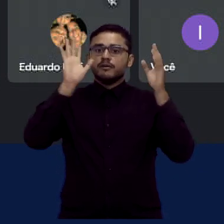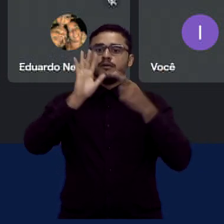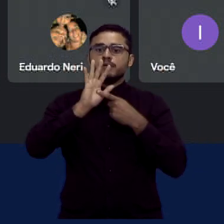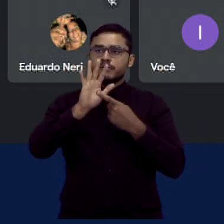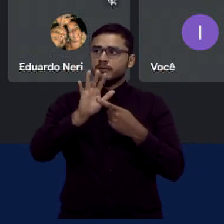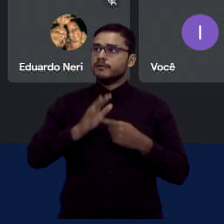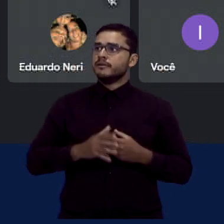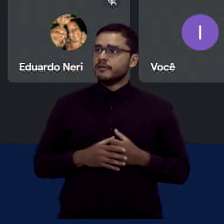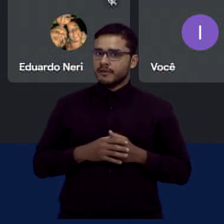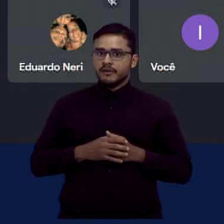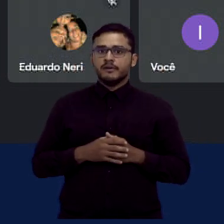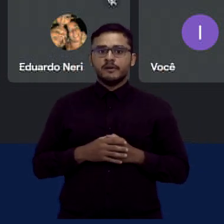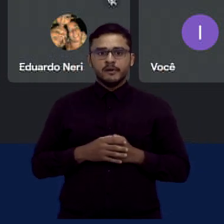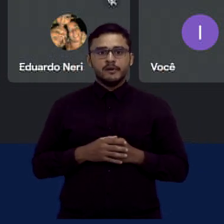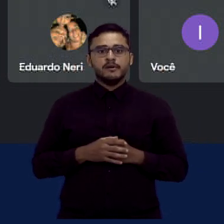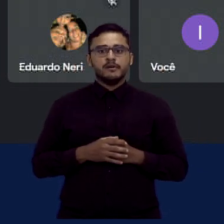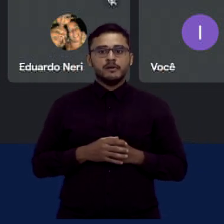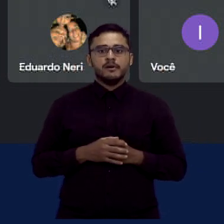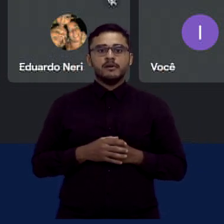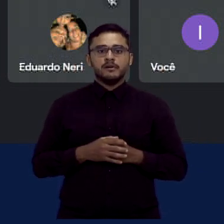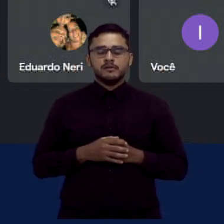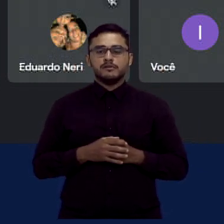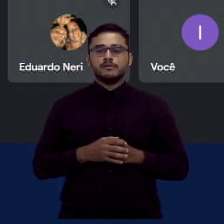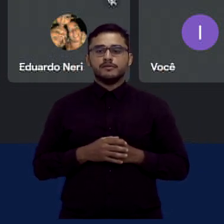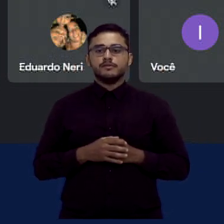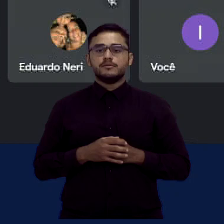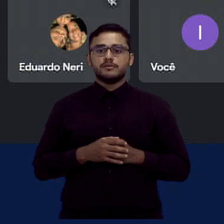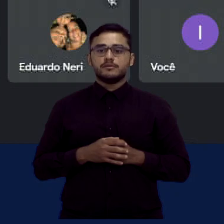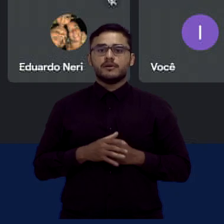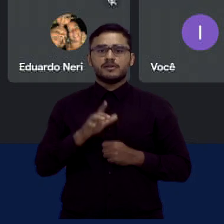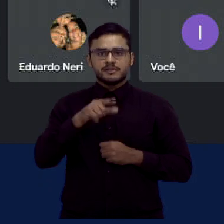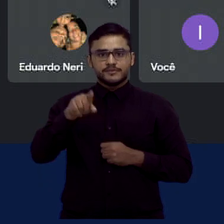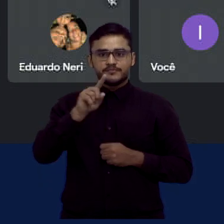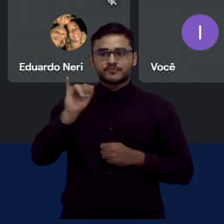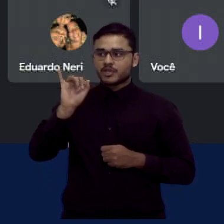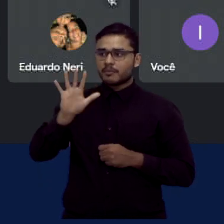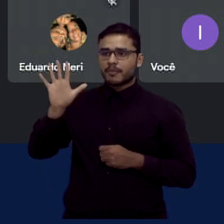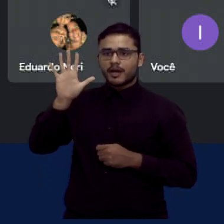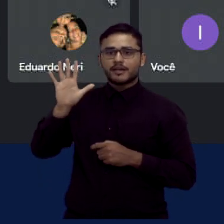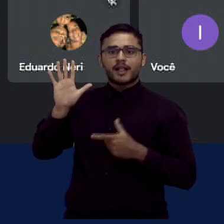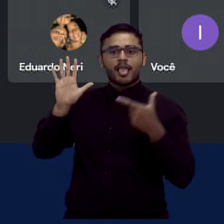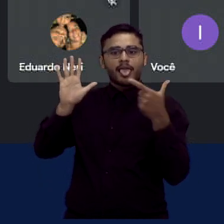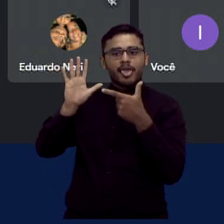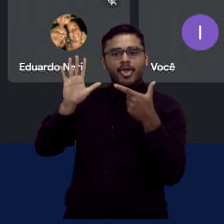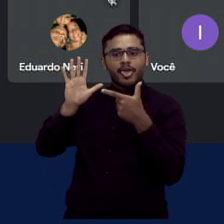à toa, muita gente divulga meme. E o que é meme, se não quadrinho?